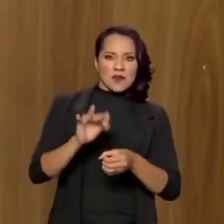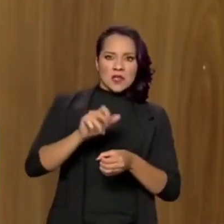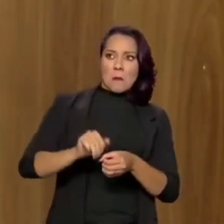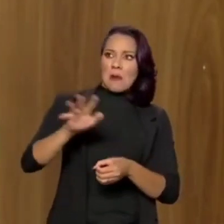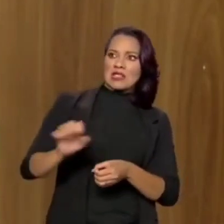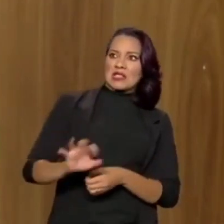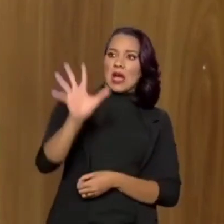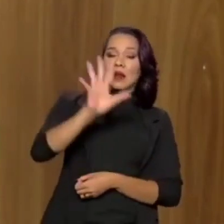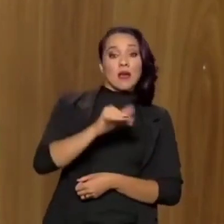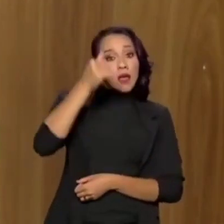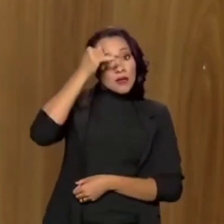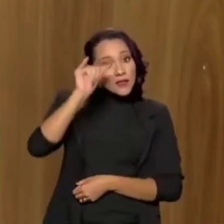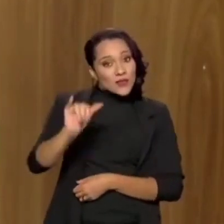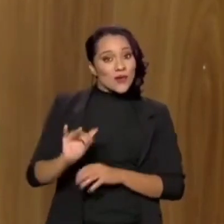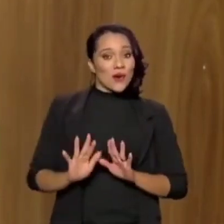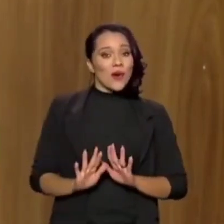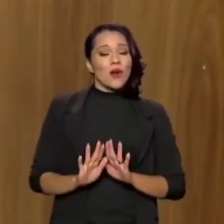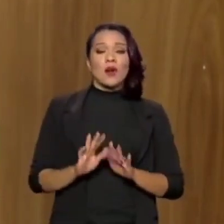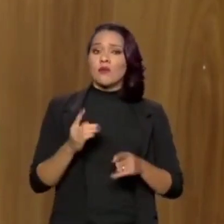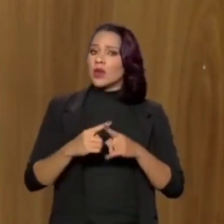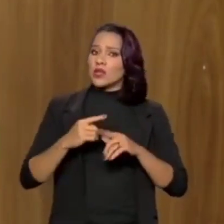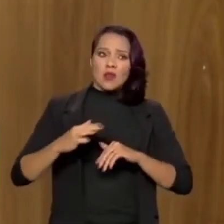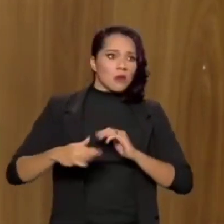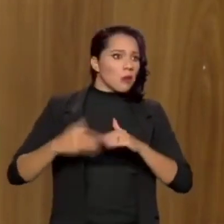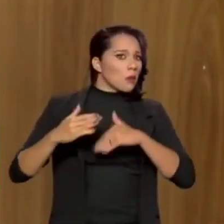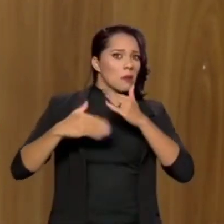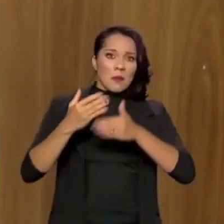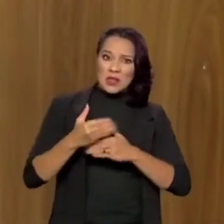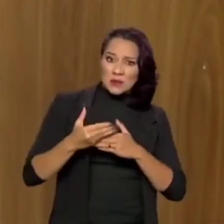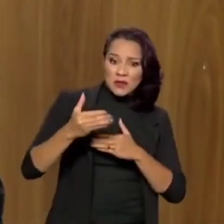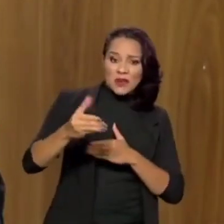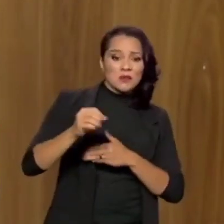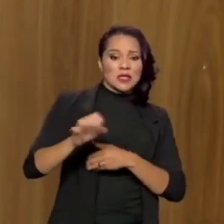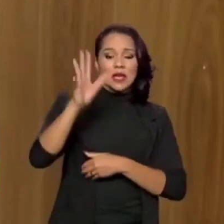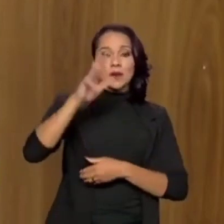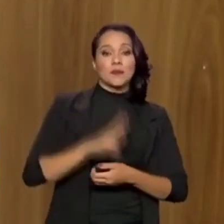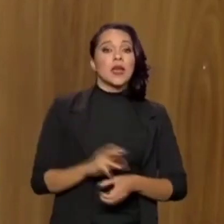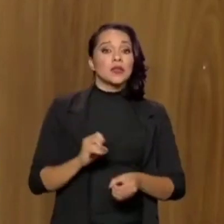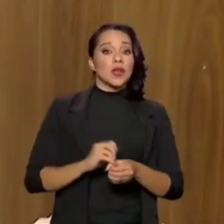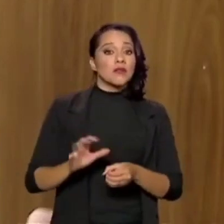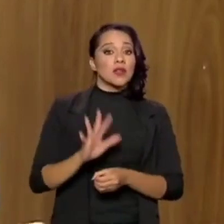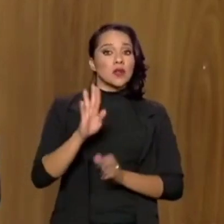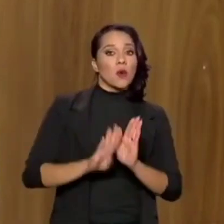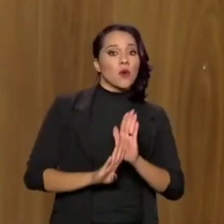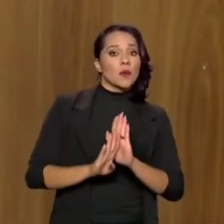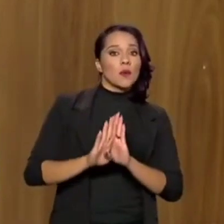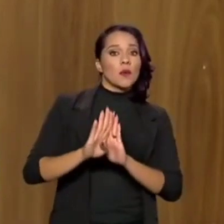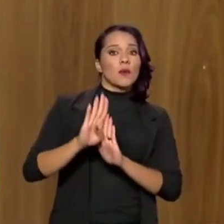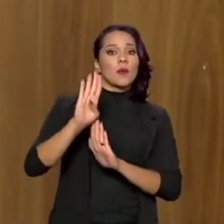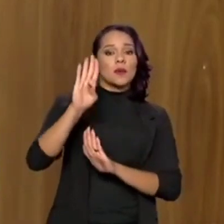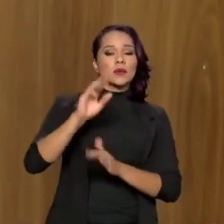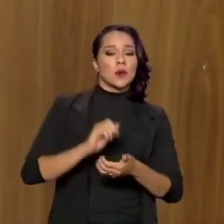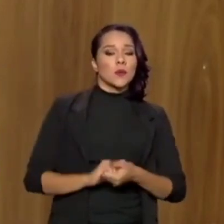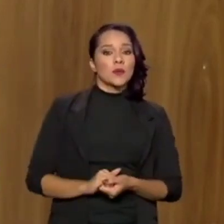a dívida, tudo isso que ia ficar para frente. Então a inflação que subiu no início, e nós falávamos primeiro também